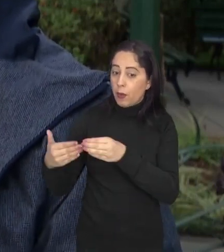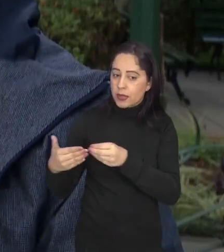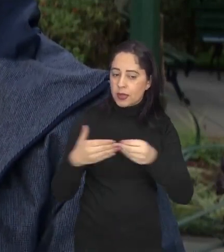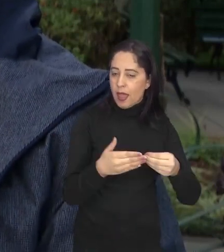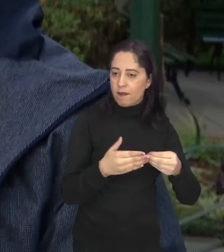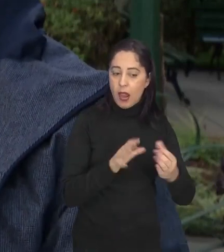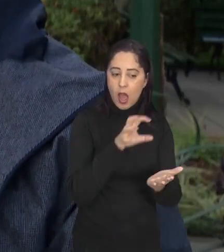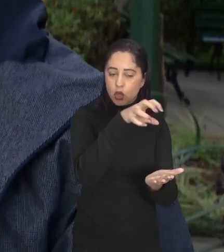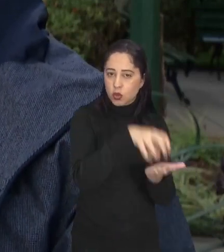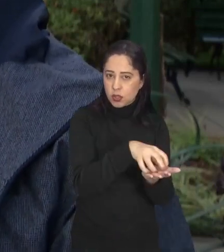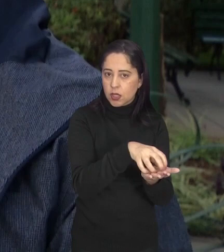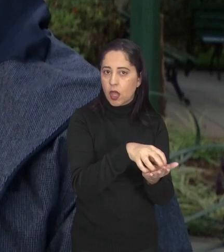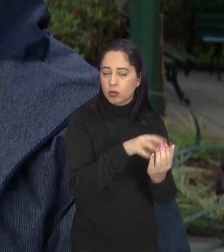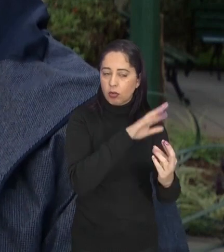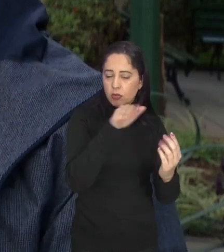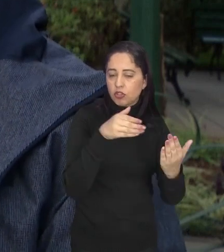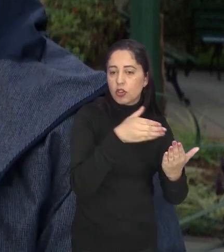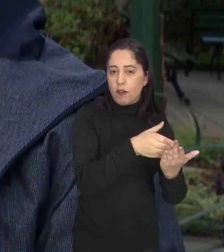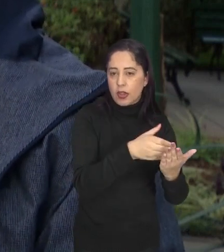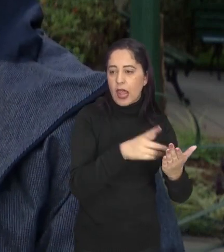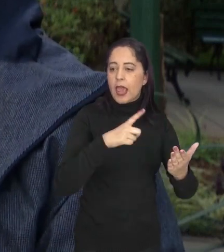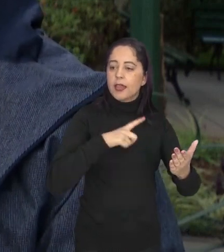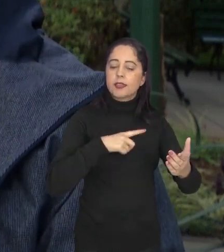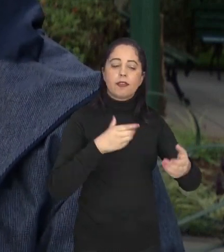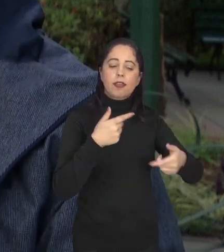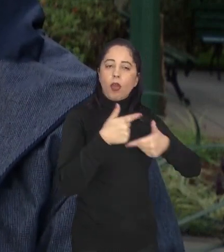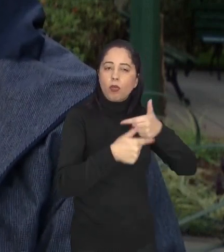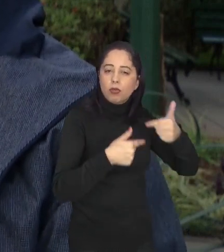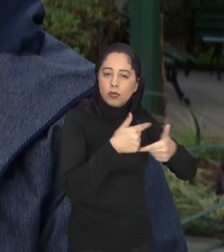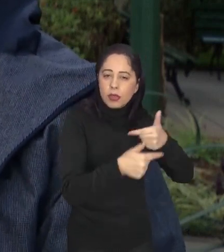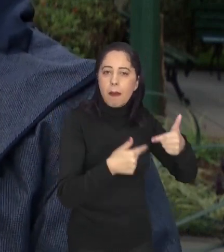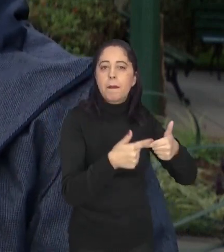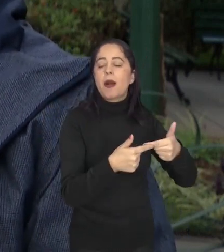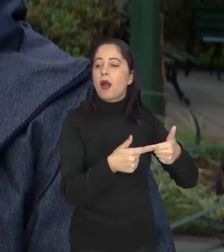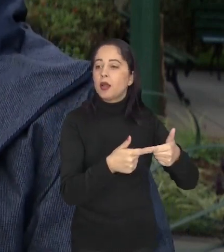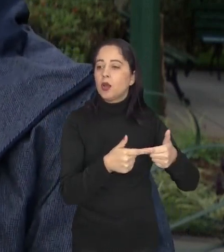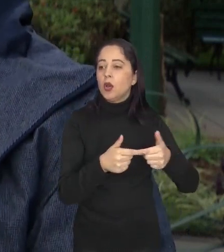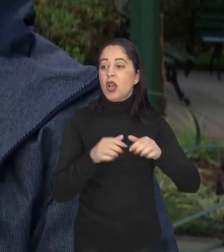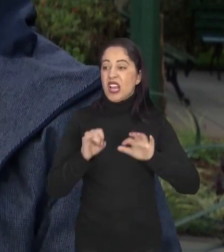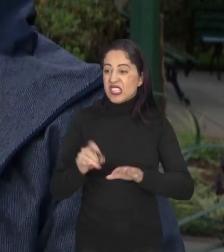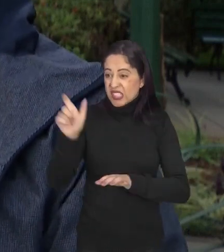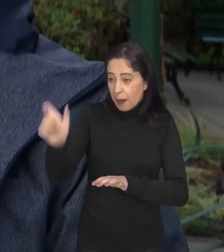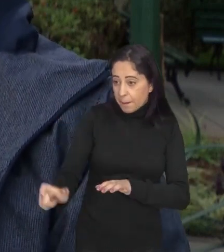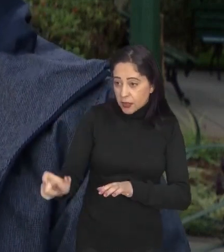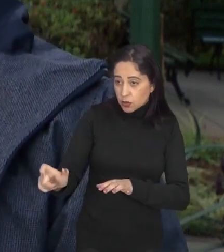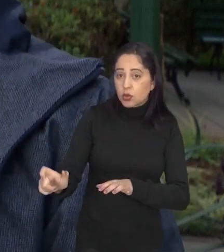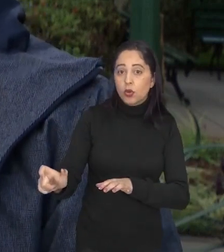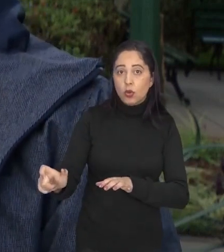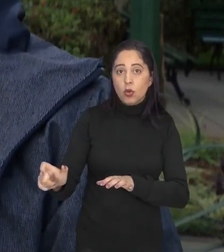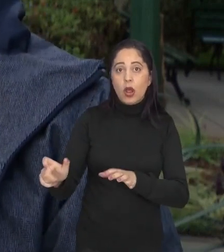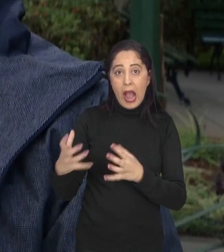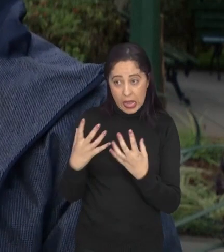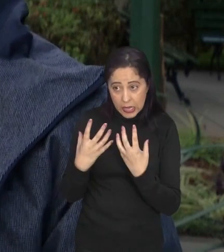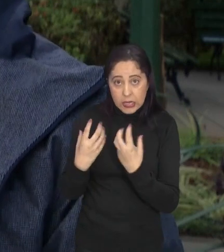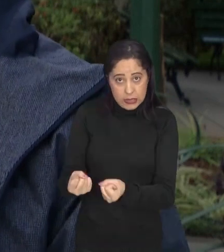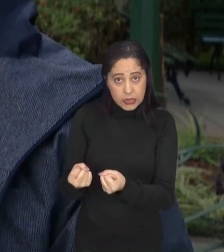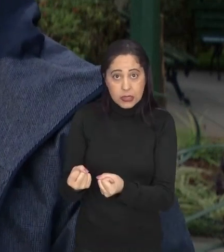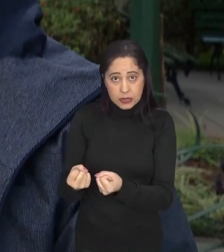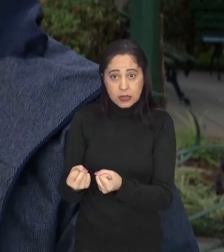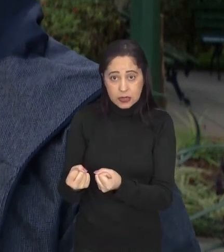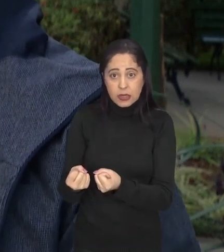de referência há toda uma triagem, todo um trabalho multidisciplinar inicial e a partir daí ou essa pessoa é oferecido a ela um